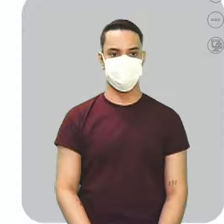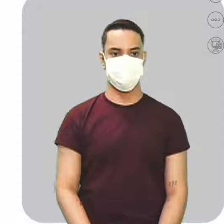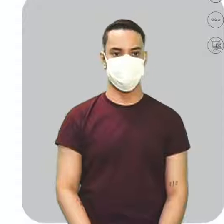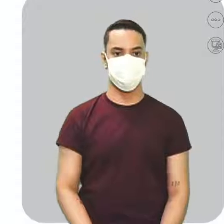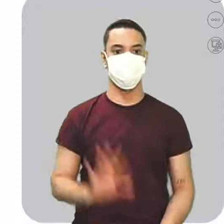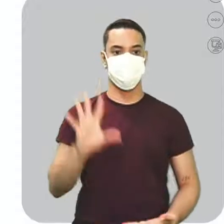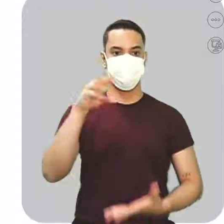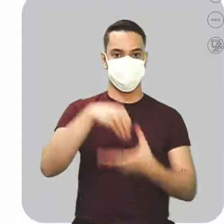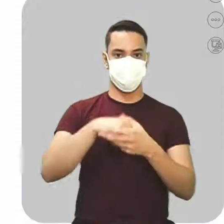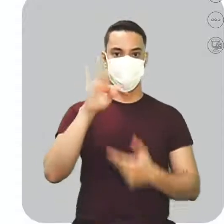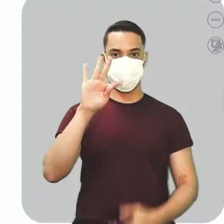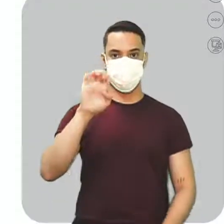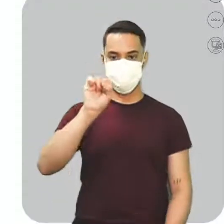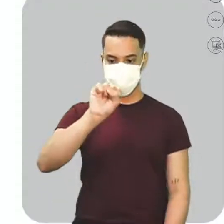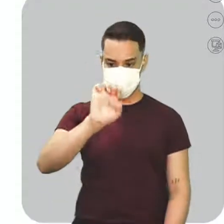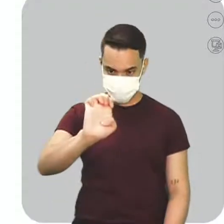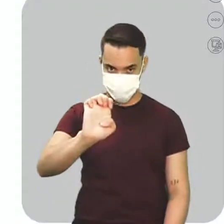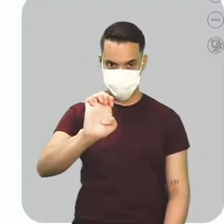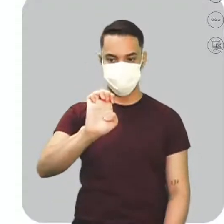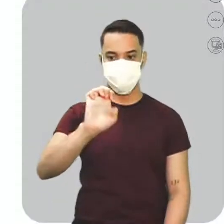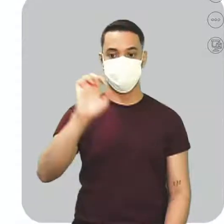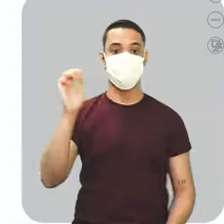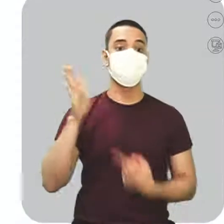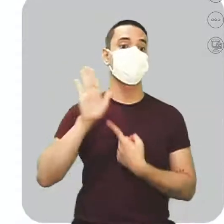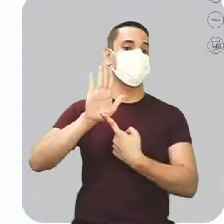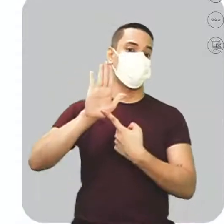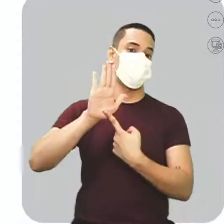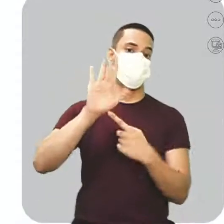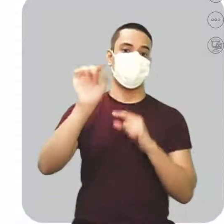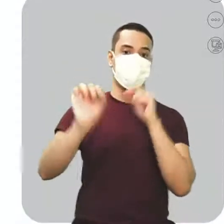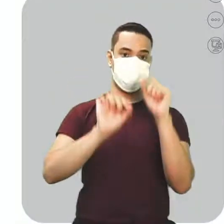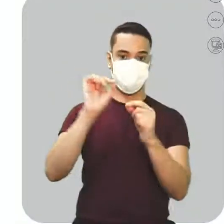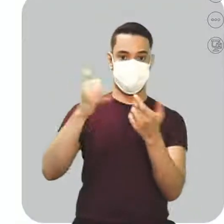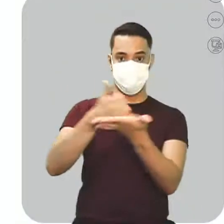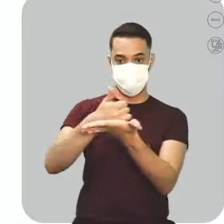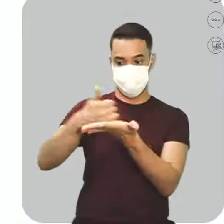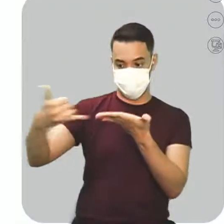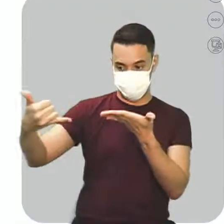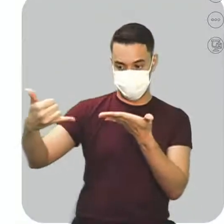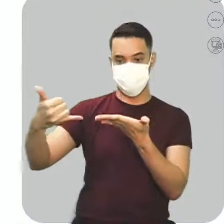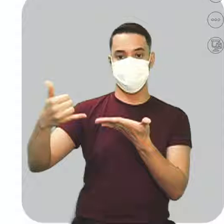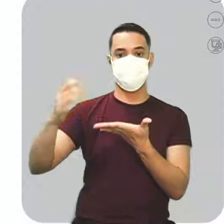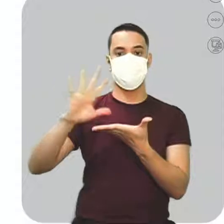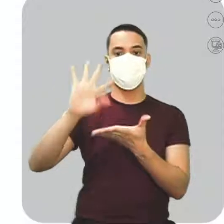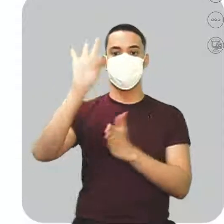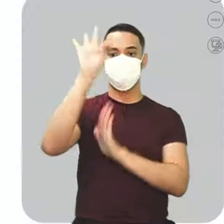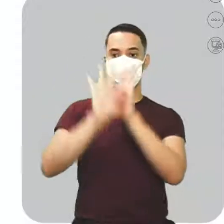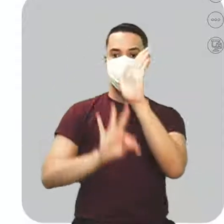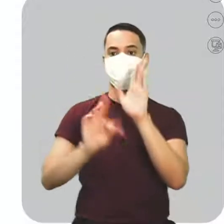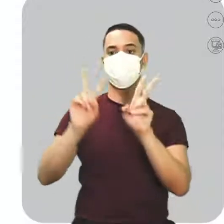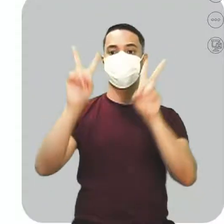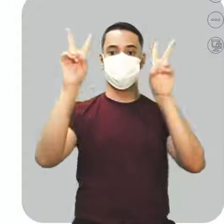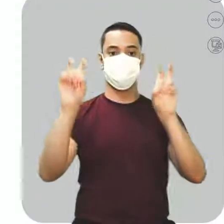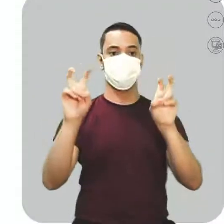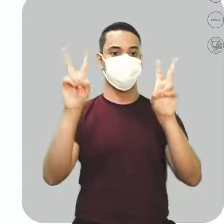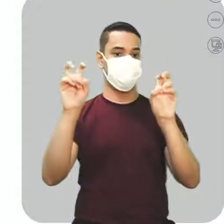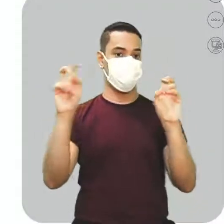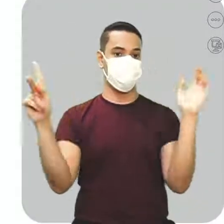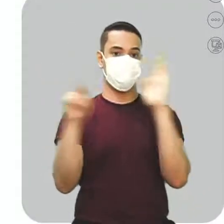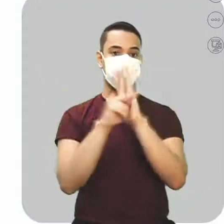tese. A tese apresenta na introdução do texto, refere-se ao assunto que